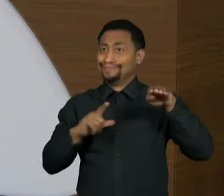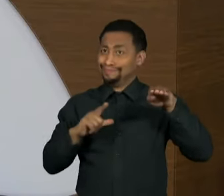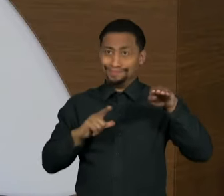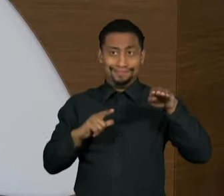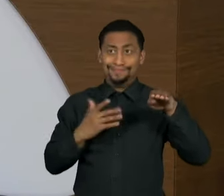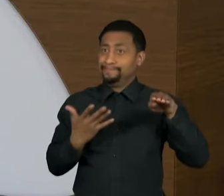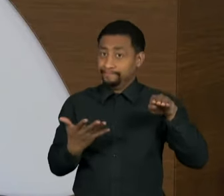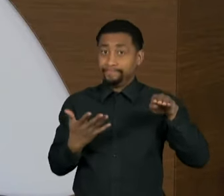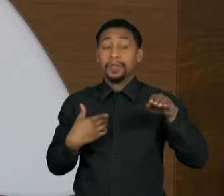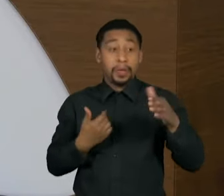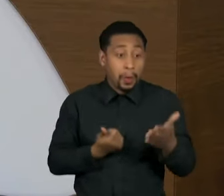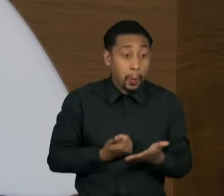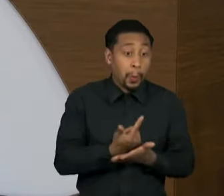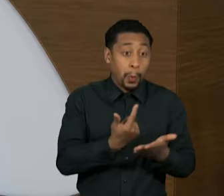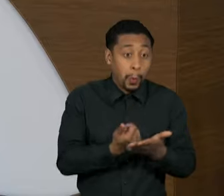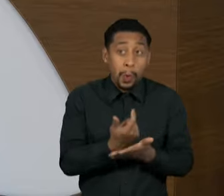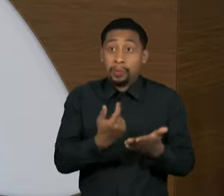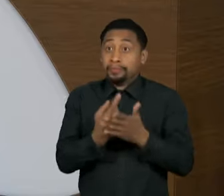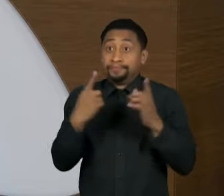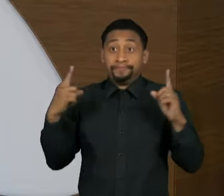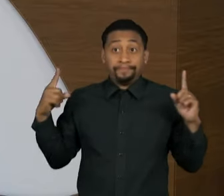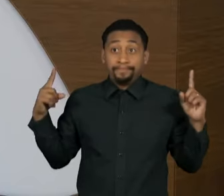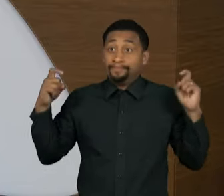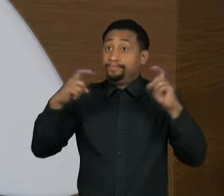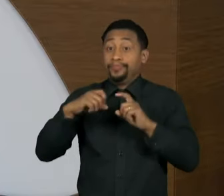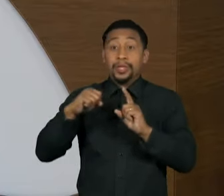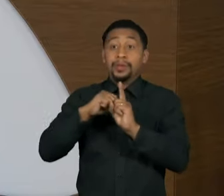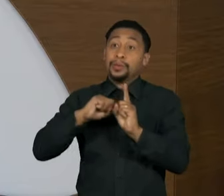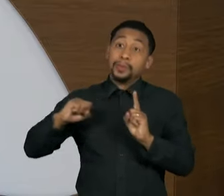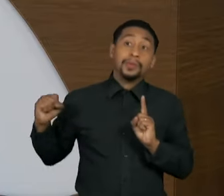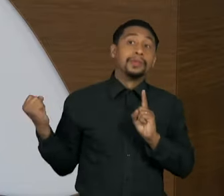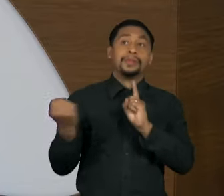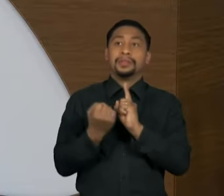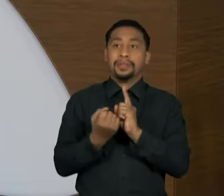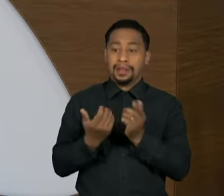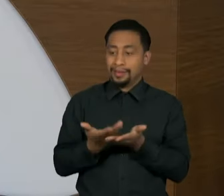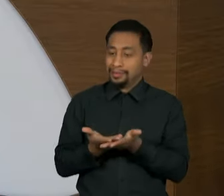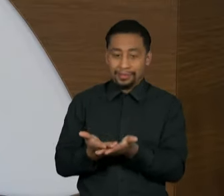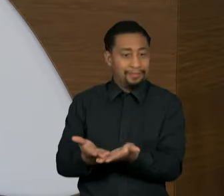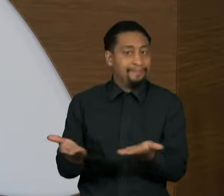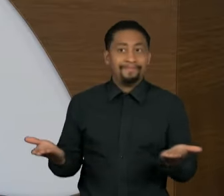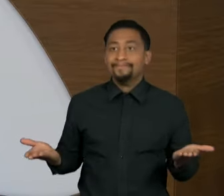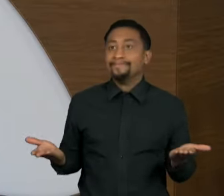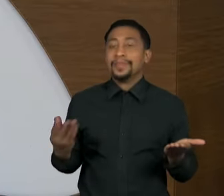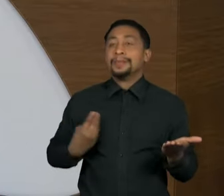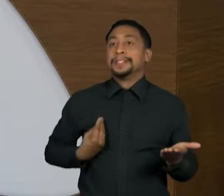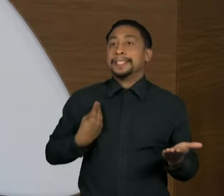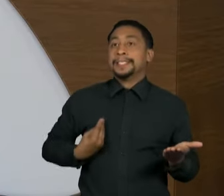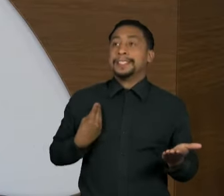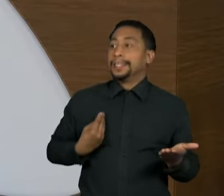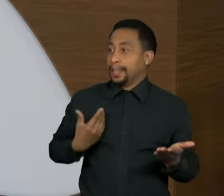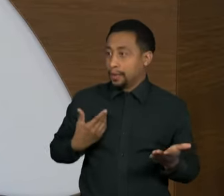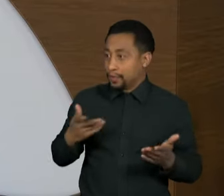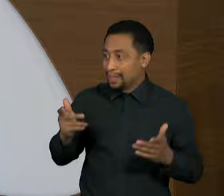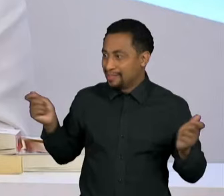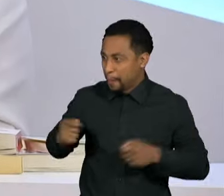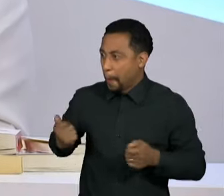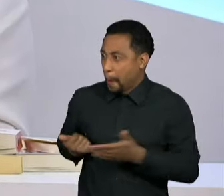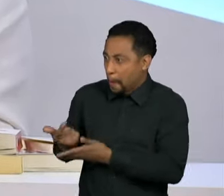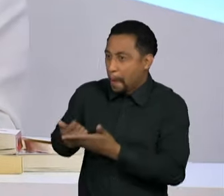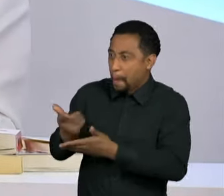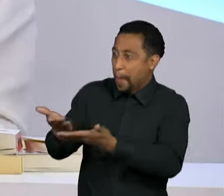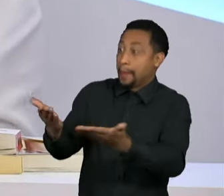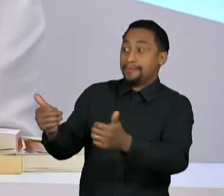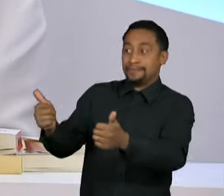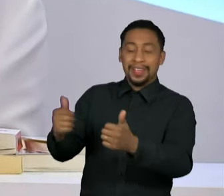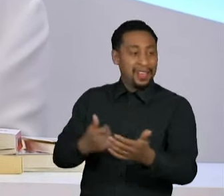pouca possibilidade de acesso a bens de consumo, numa sociedade em que a sua própria existência é definida pelo quanto você pode consumir.